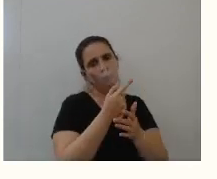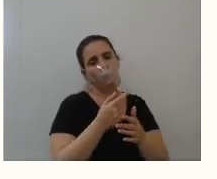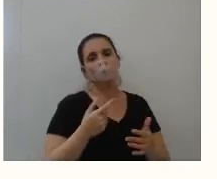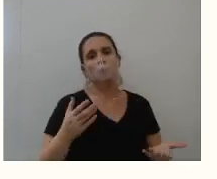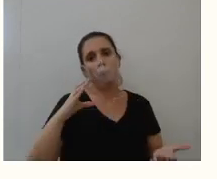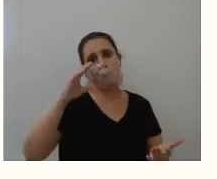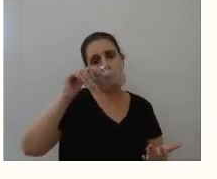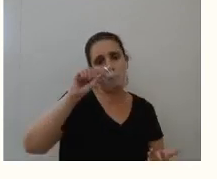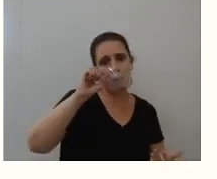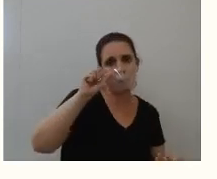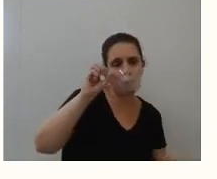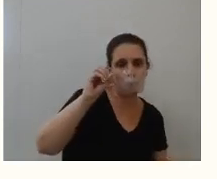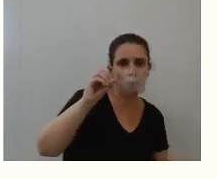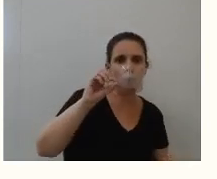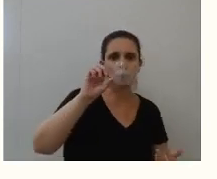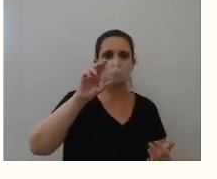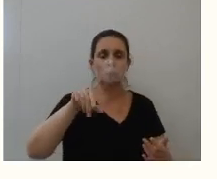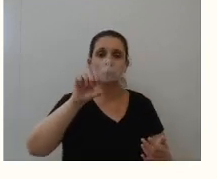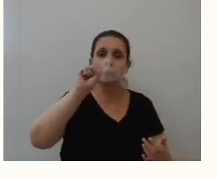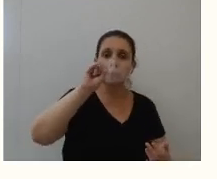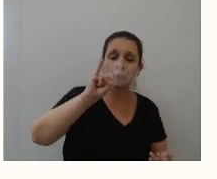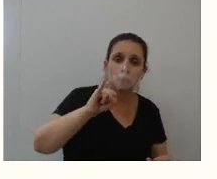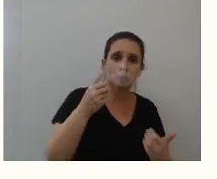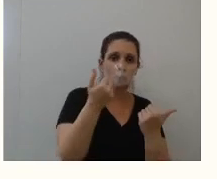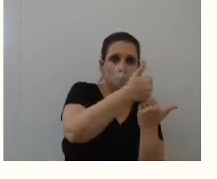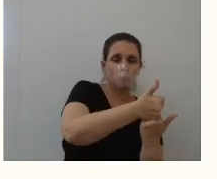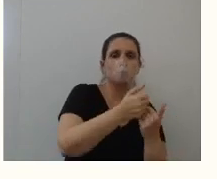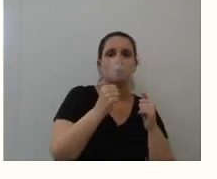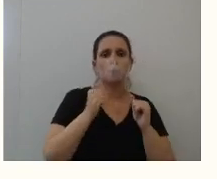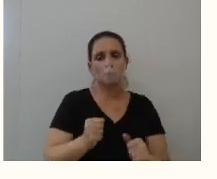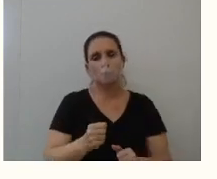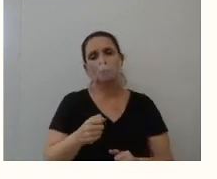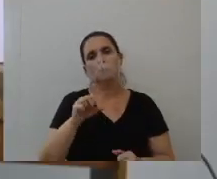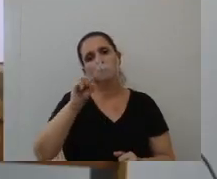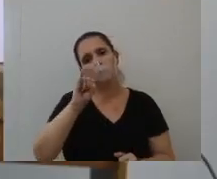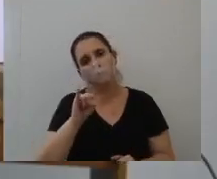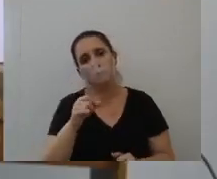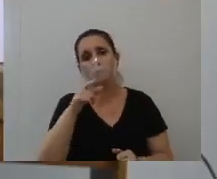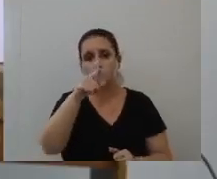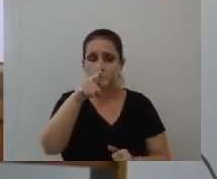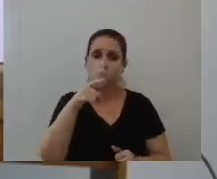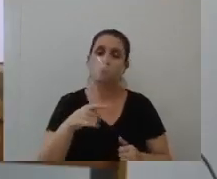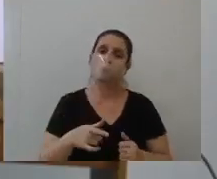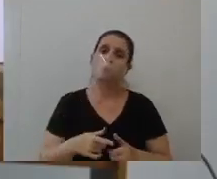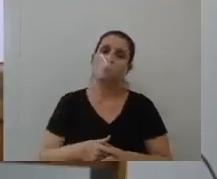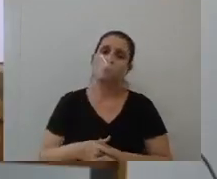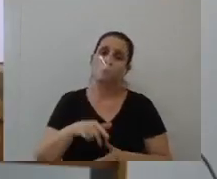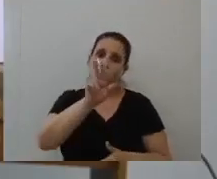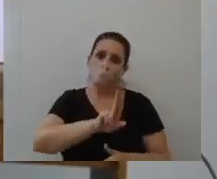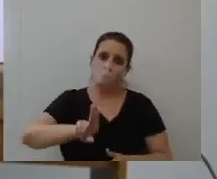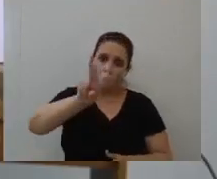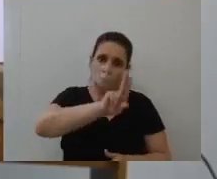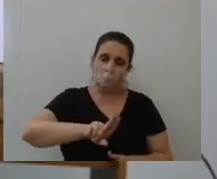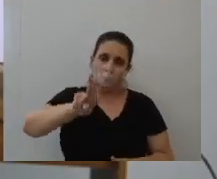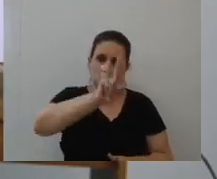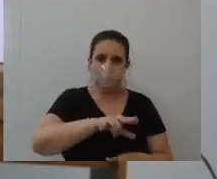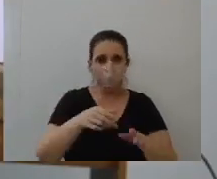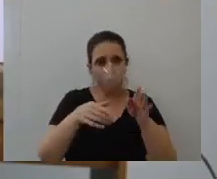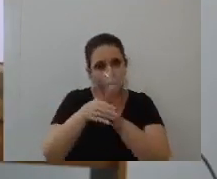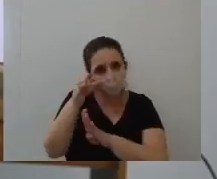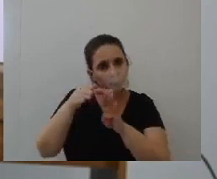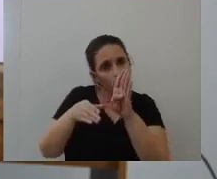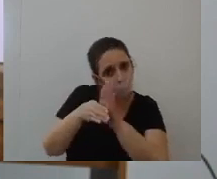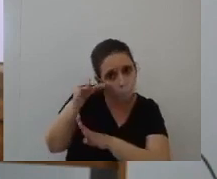caso não seja caro. Repito mais uma vez, se você utiliza dessa dica